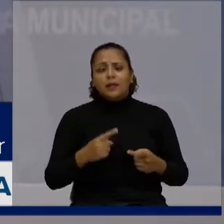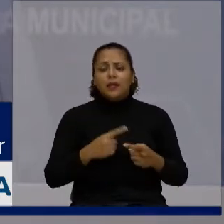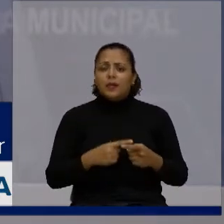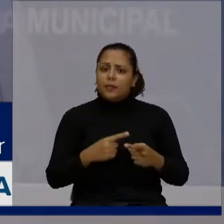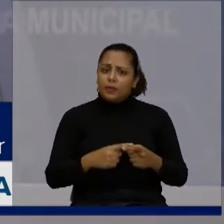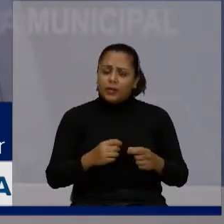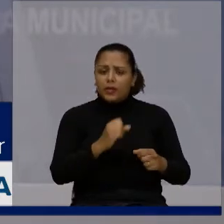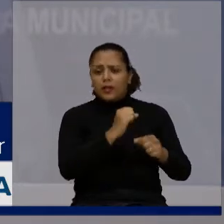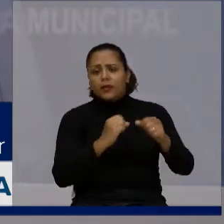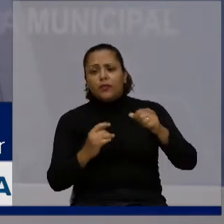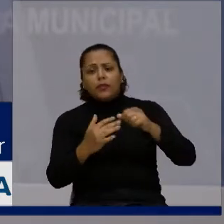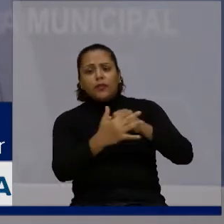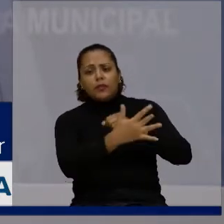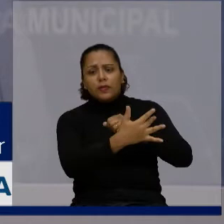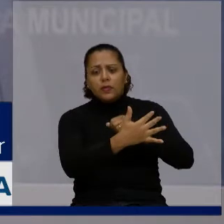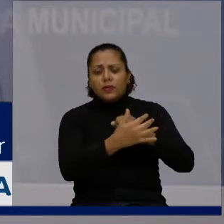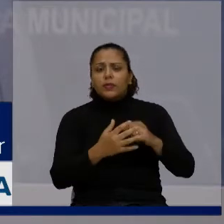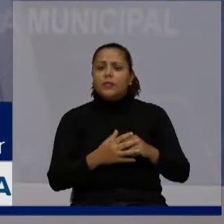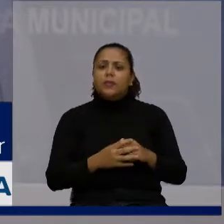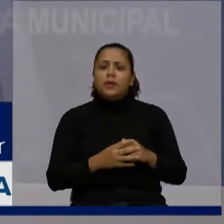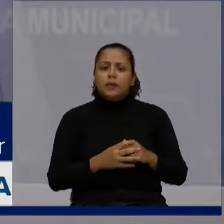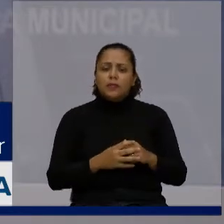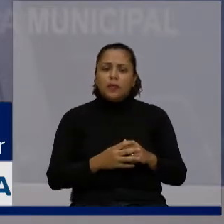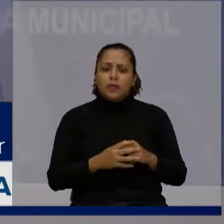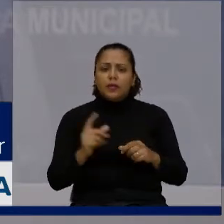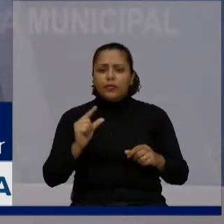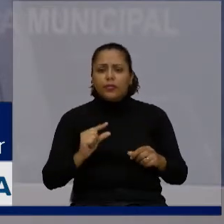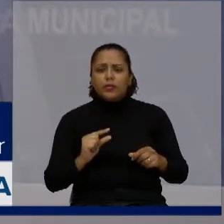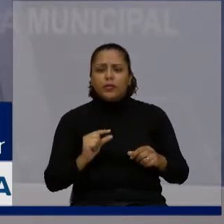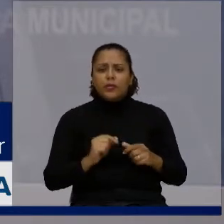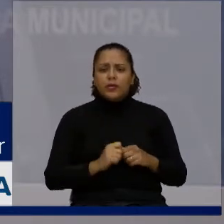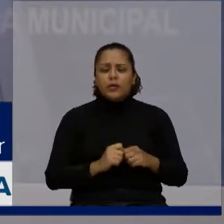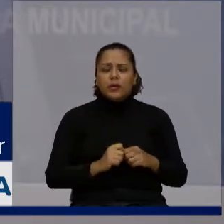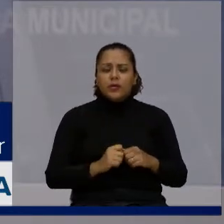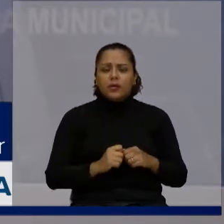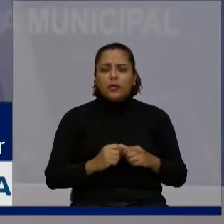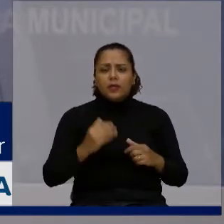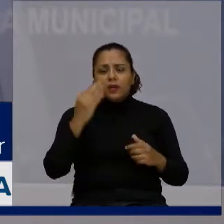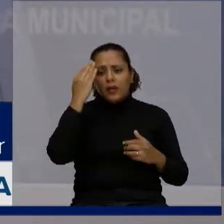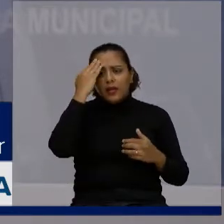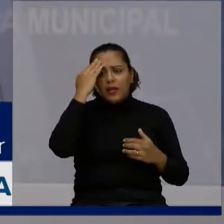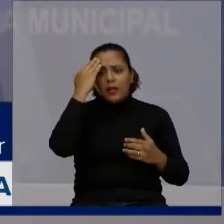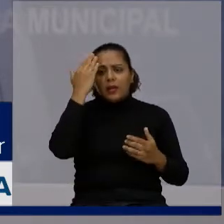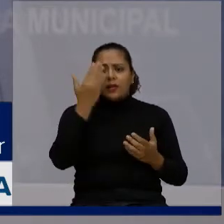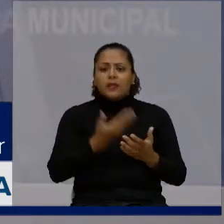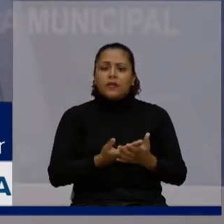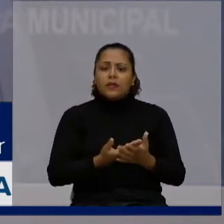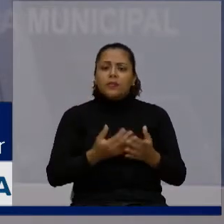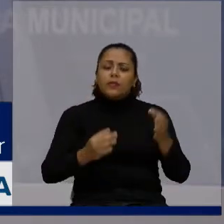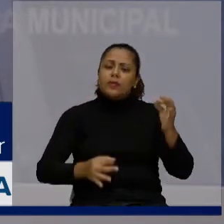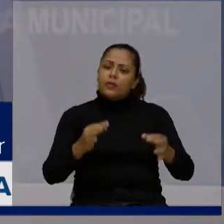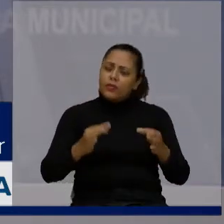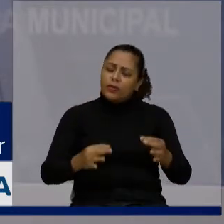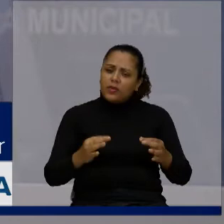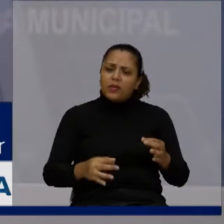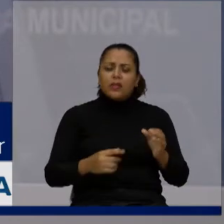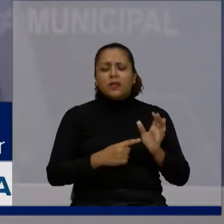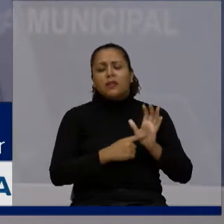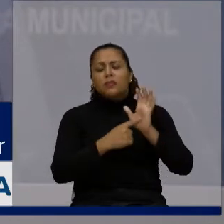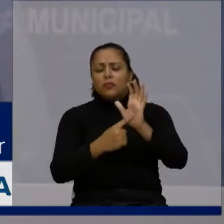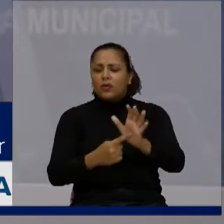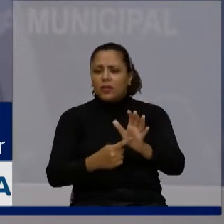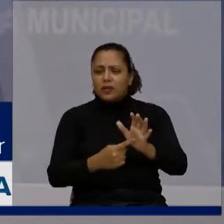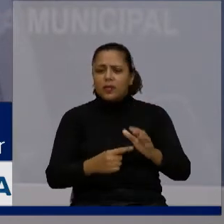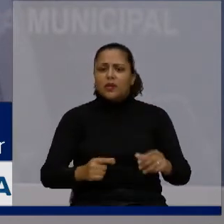sejam minorados. Confiamos na justiça dessas reivindicações, que refletem os valores fundamentais